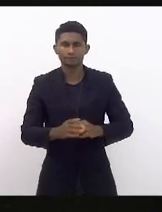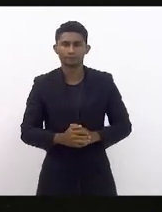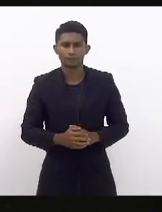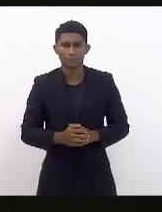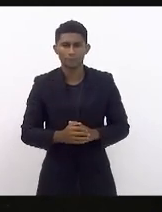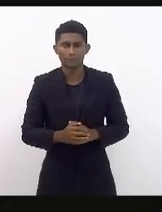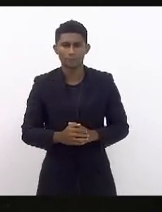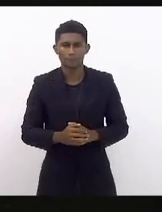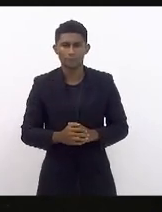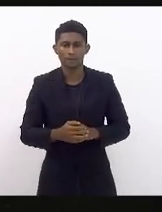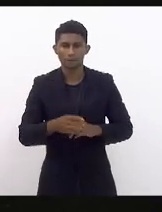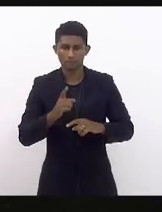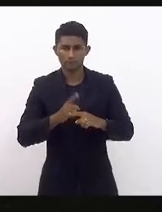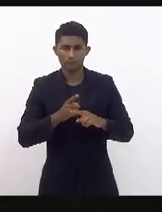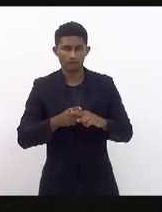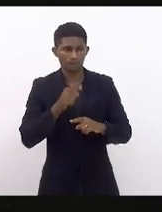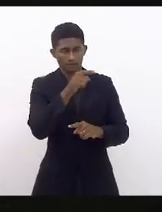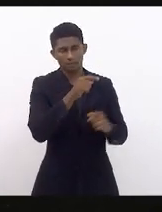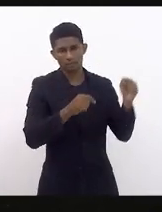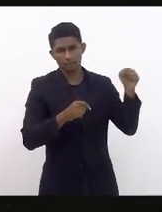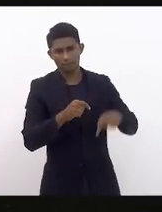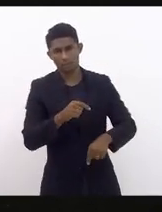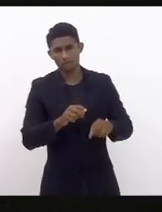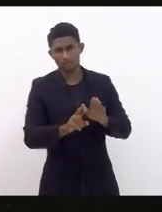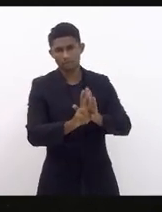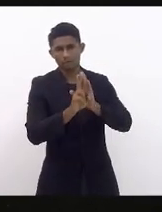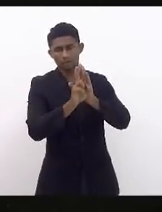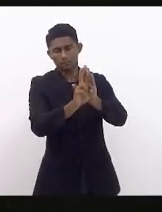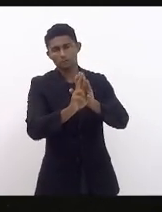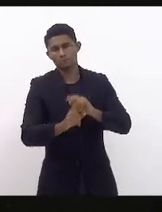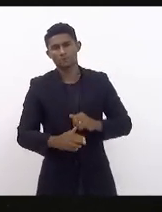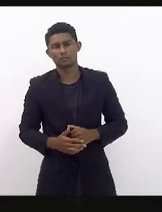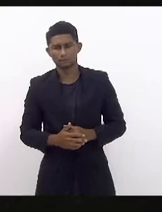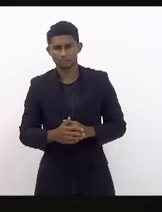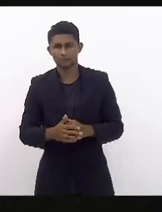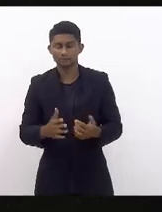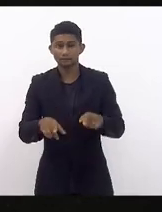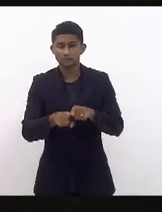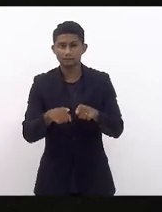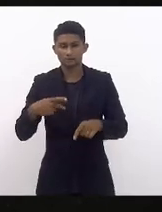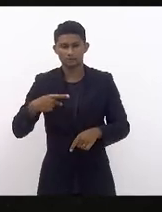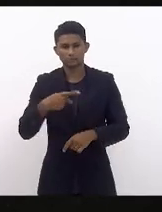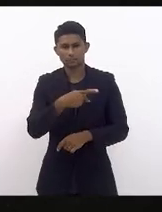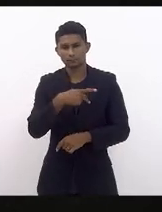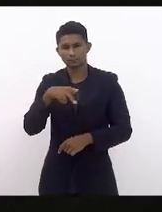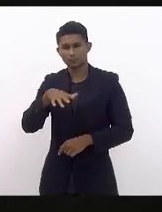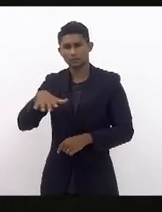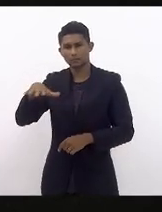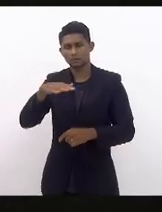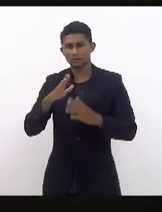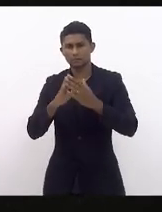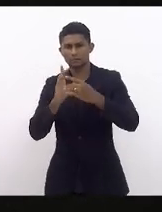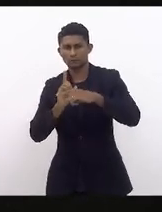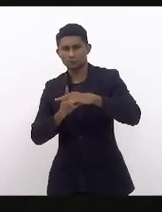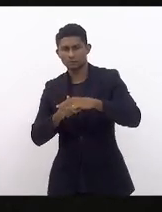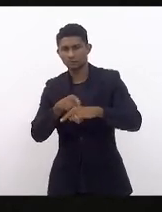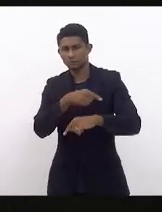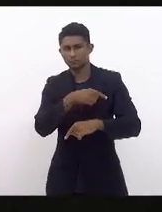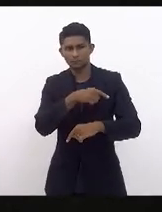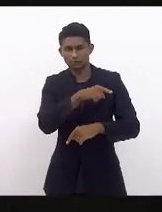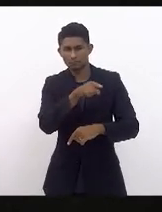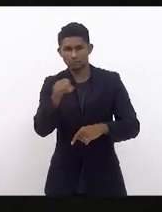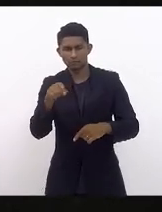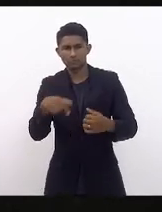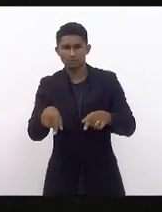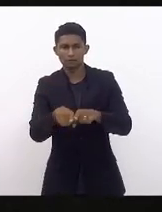porque você veio aqui representar. E a todos os pastores, leve as suas igrejas, os diáconos,